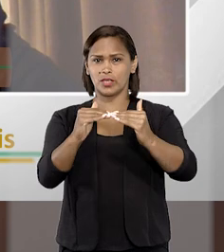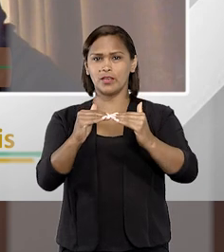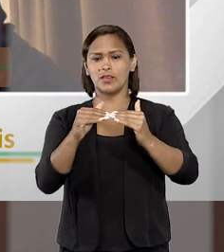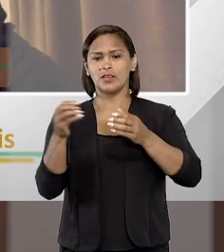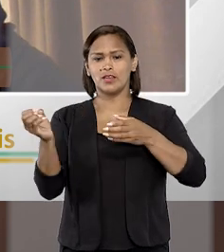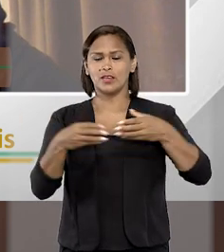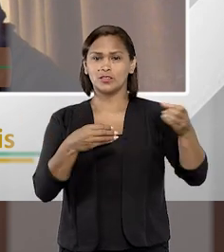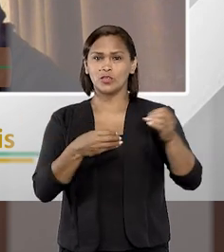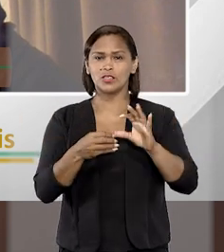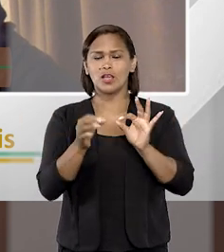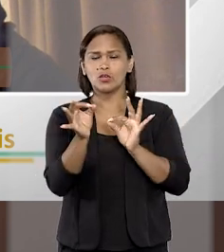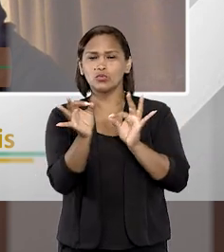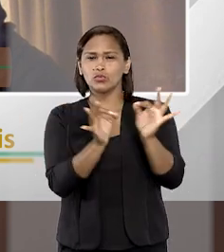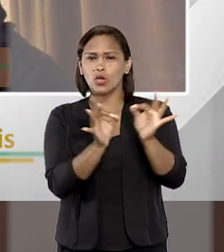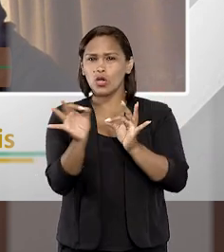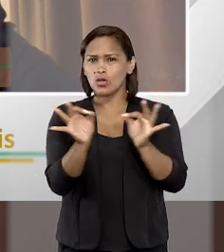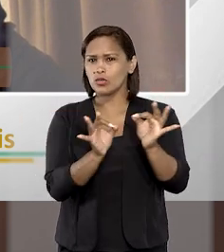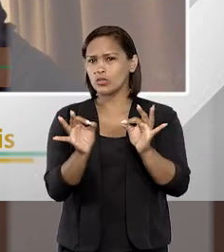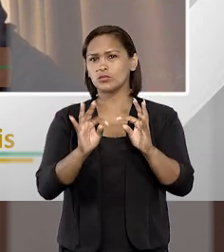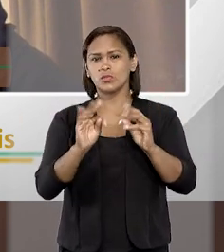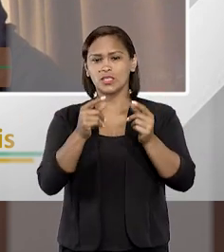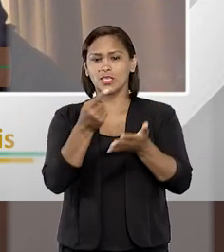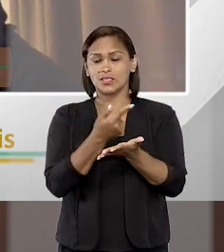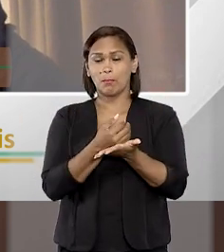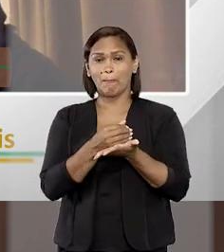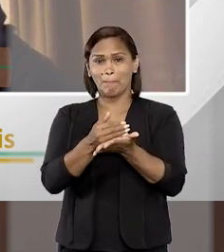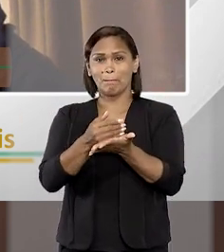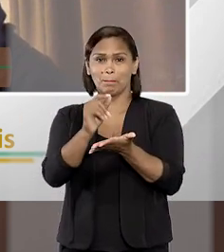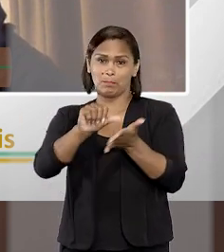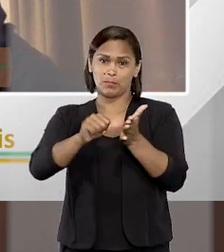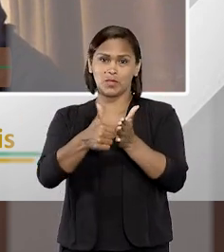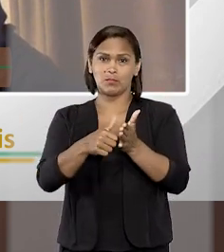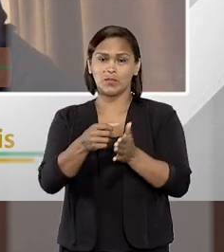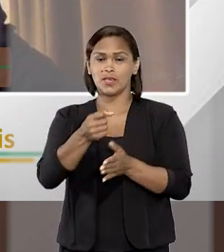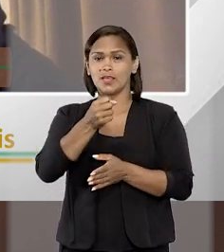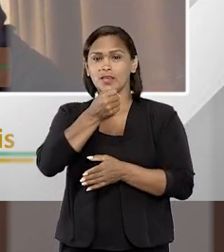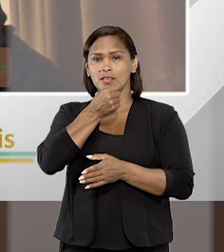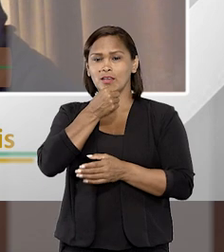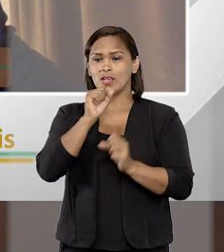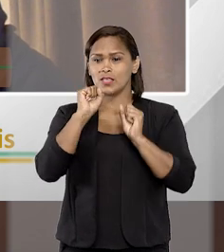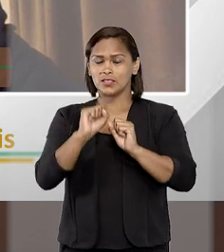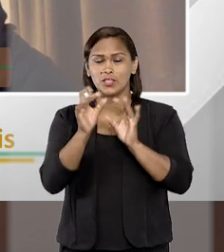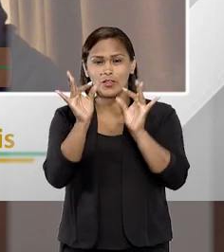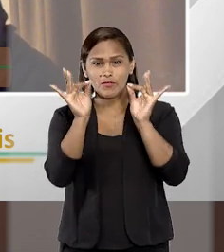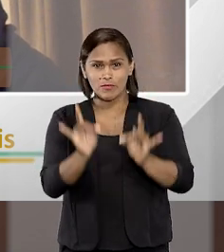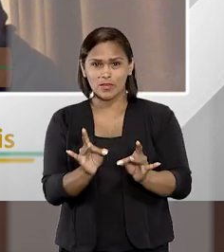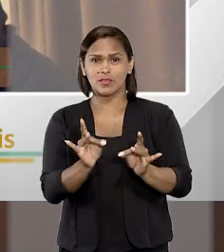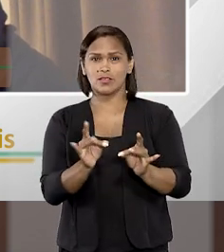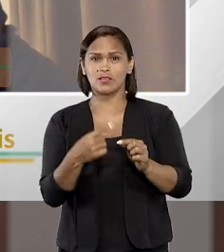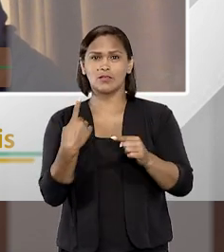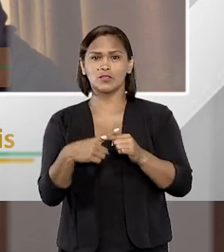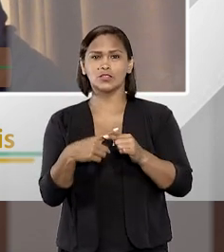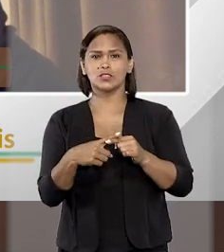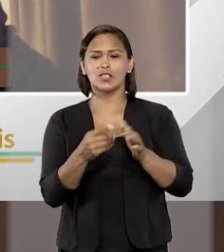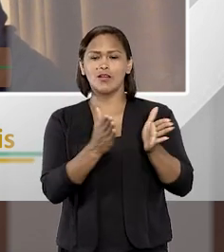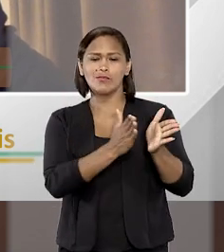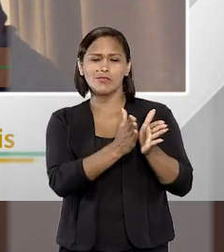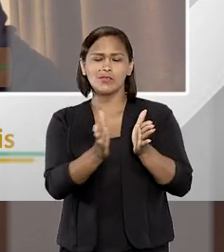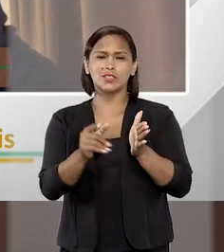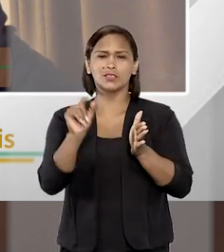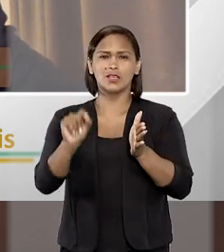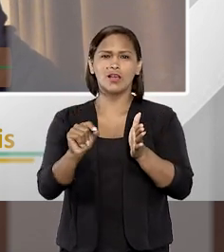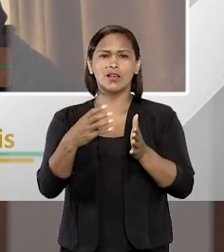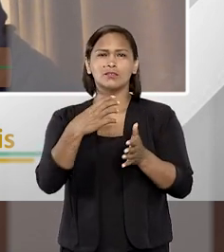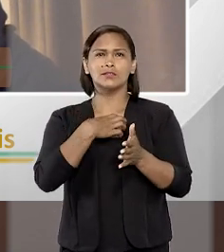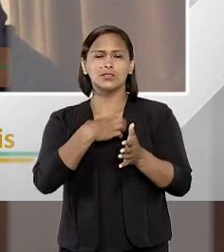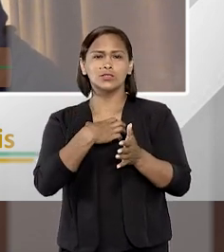atualizadas com diretrizes para criança primeira entrevista ela seja bem feito de maneira não enviesada